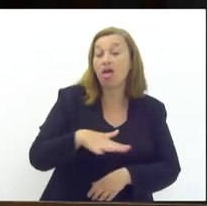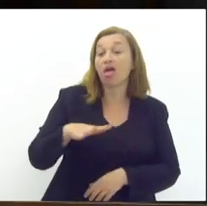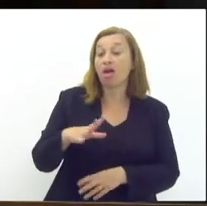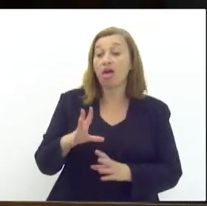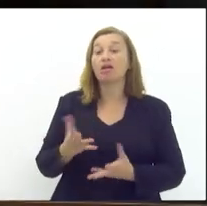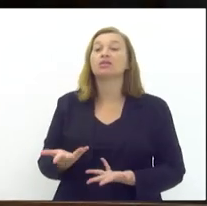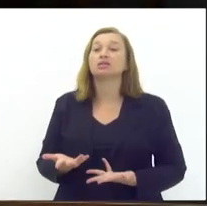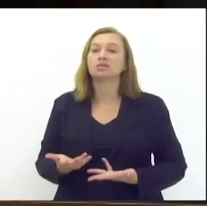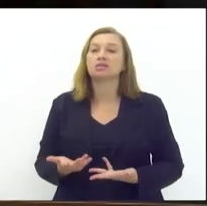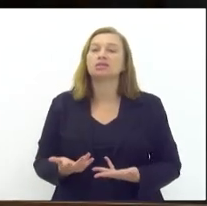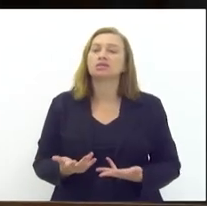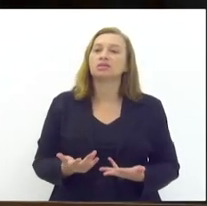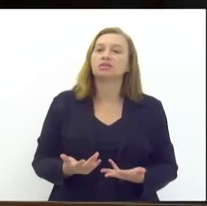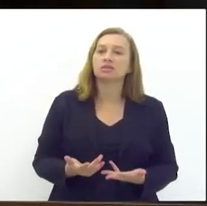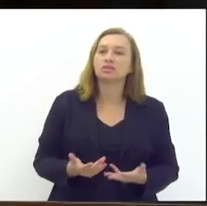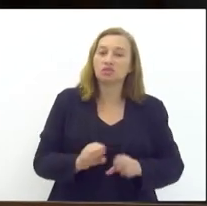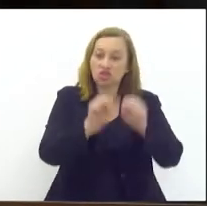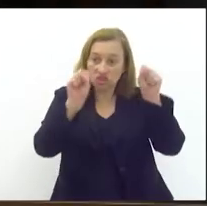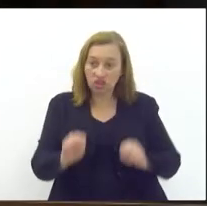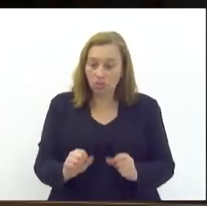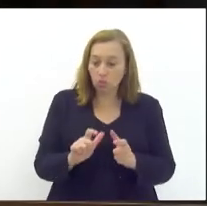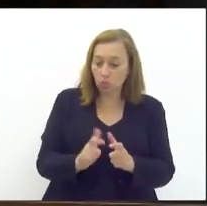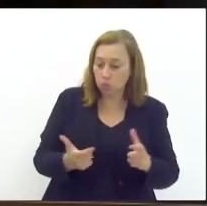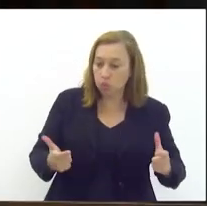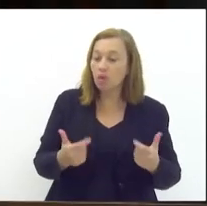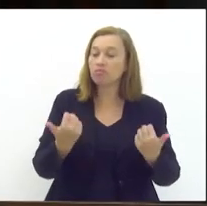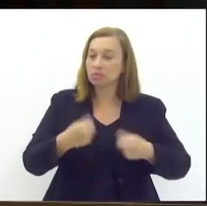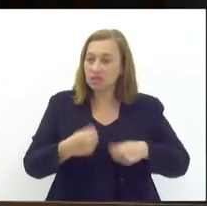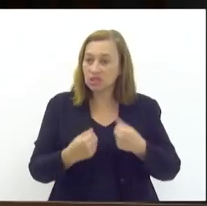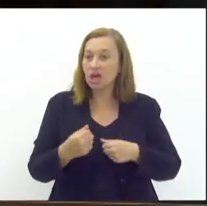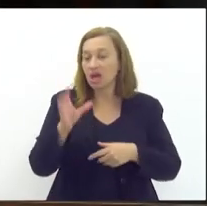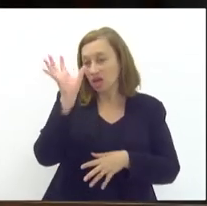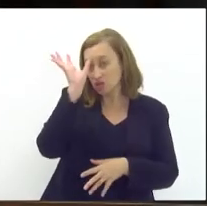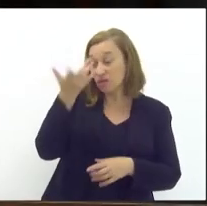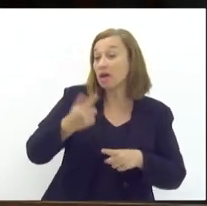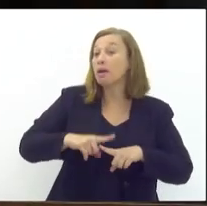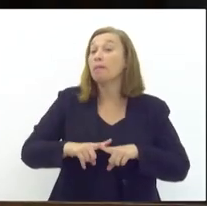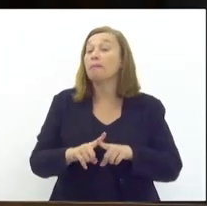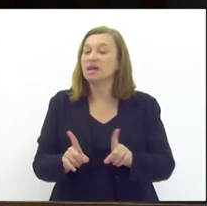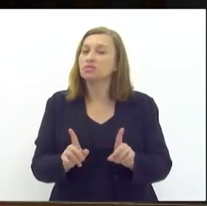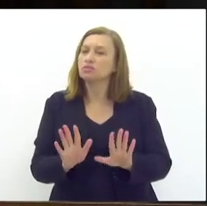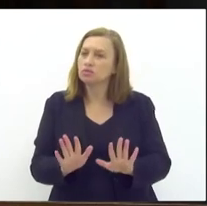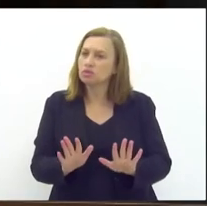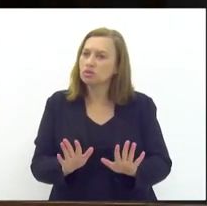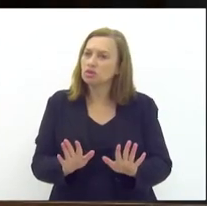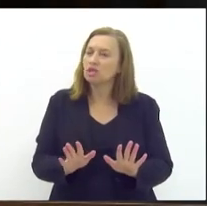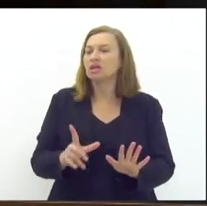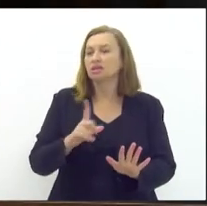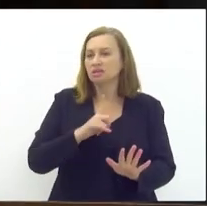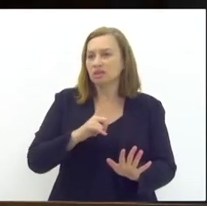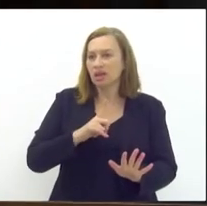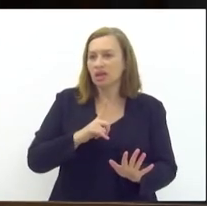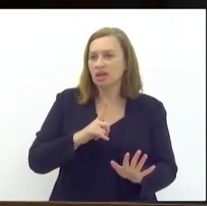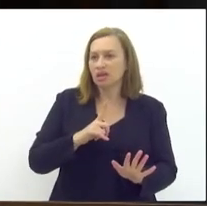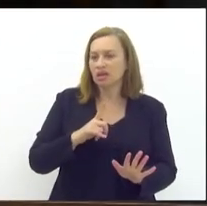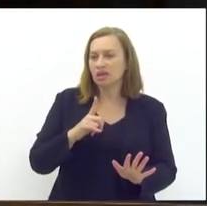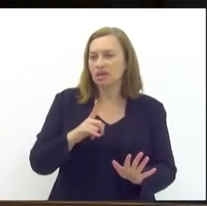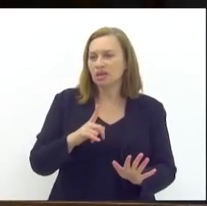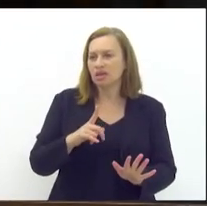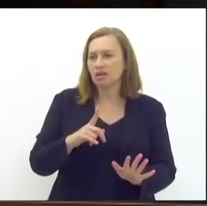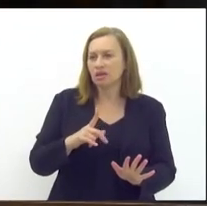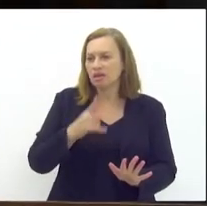a complexidade do nosso sistema é muito grande Isso precisa ser resolvido só que tem contribuinte que ele digam em função disso